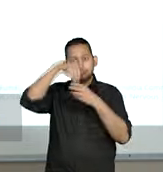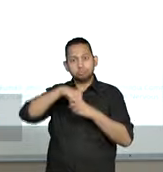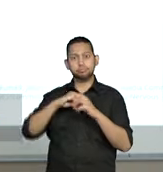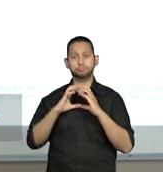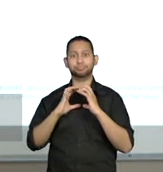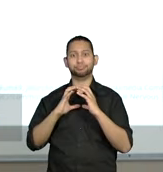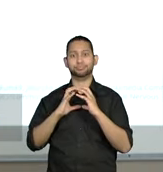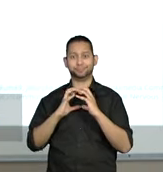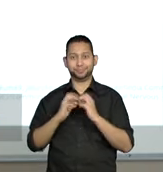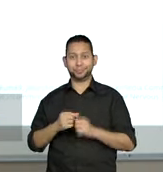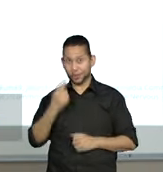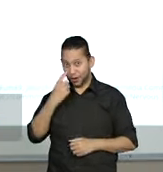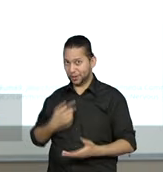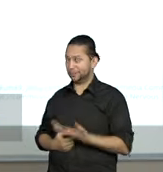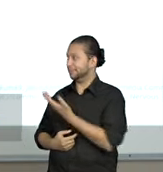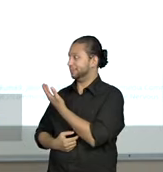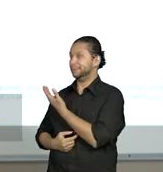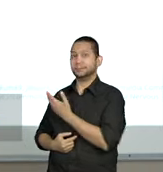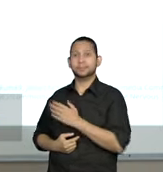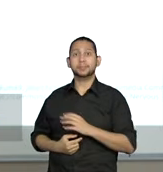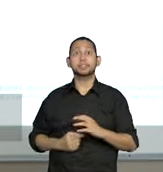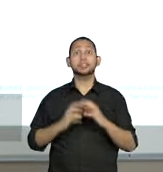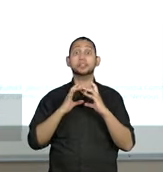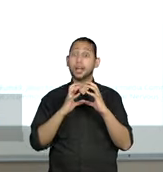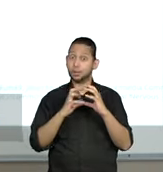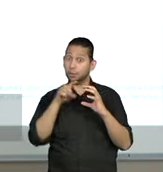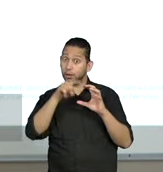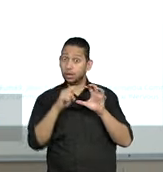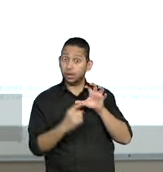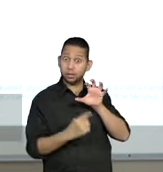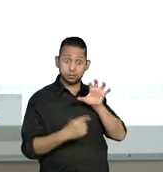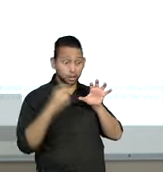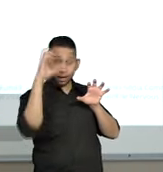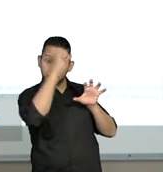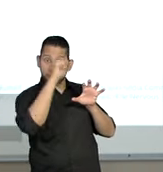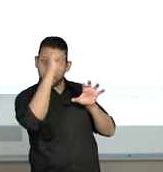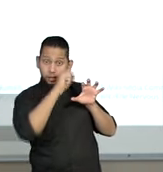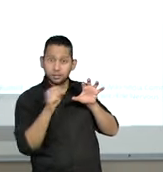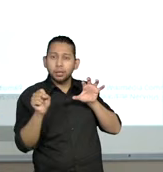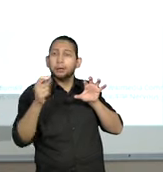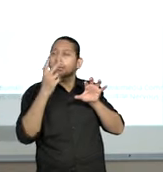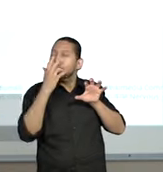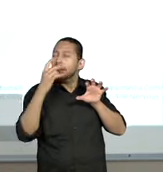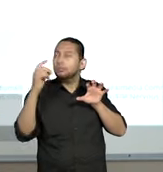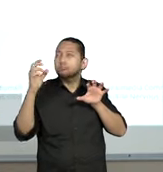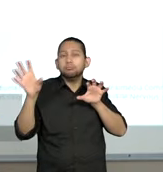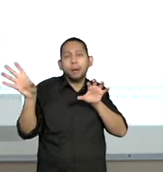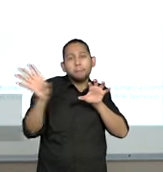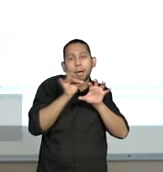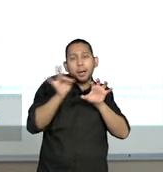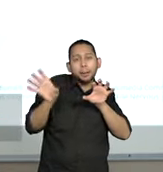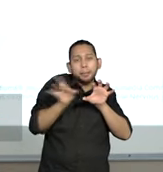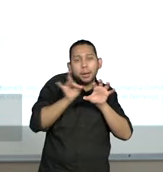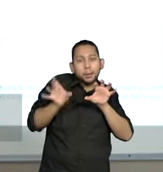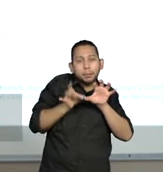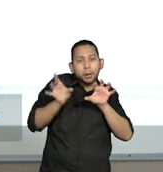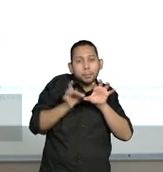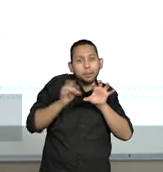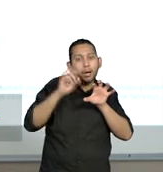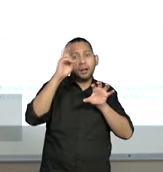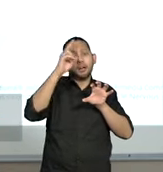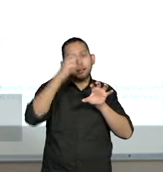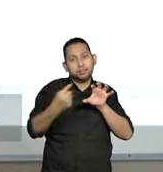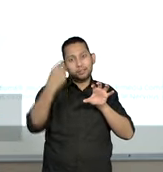nosso cérebro, ele também aprende também os movimentos. Cada